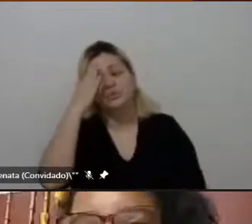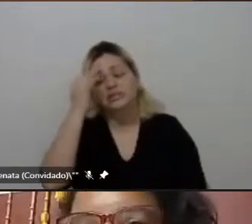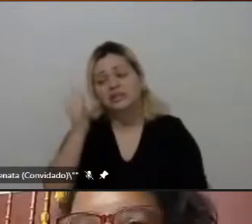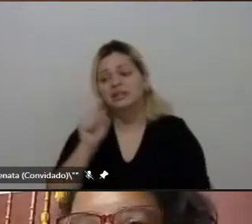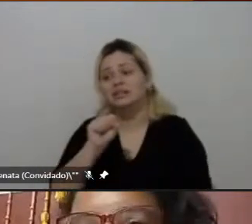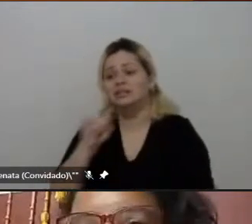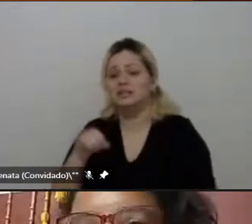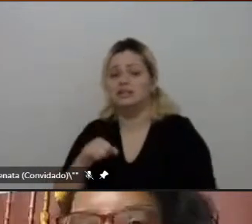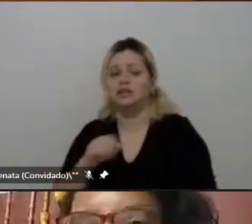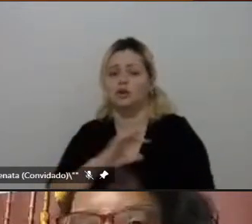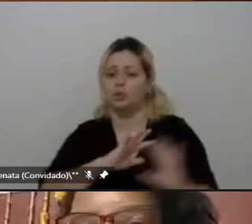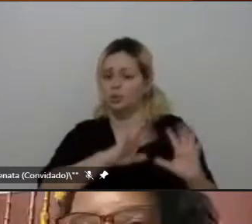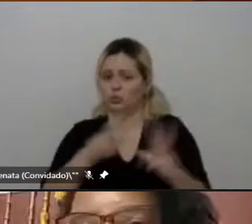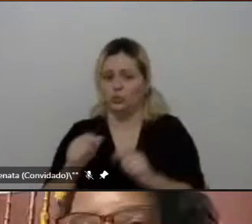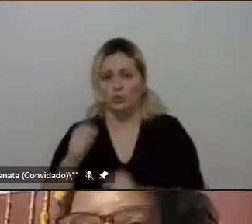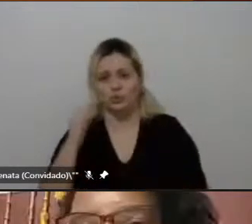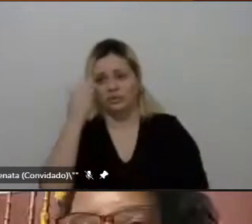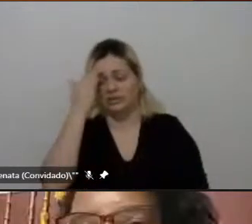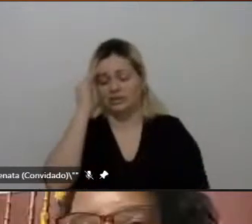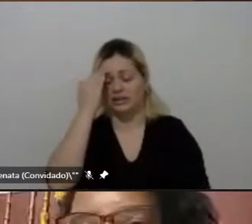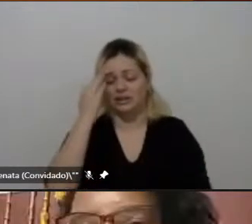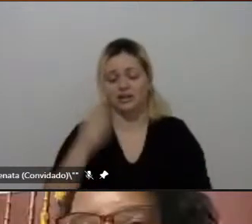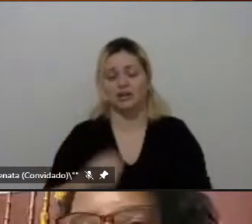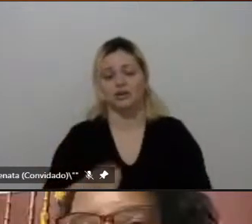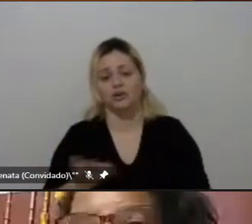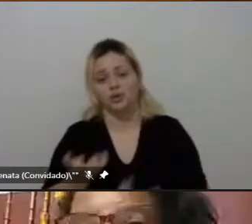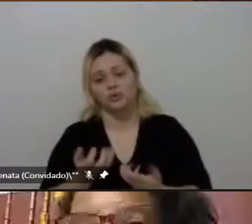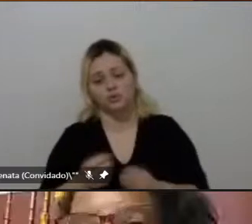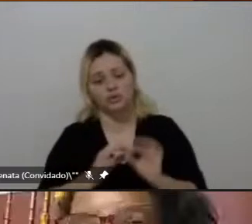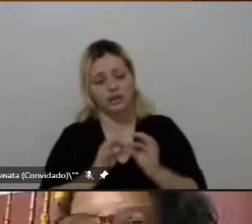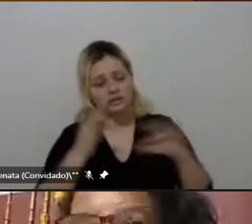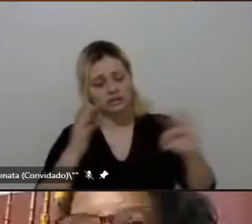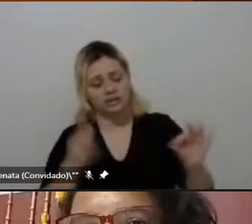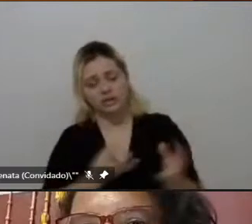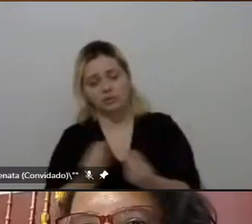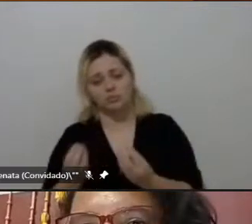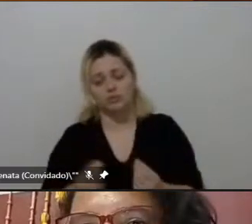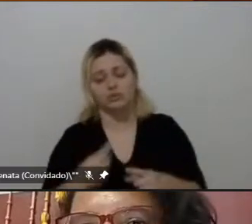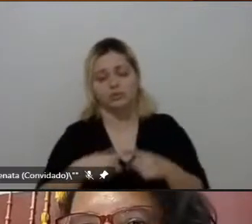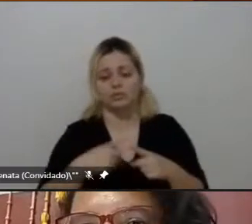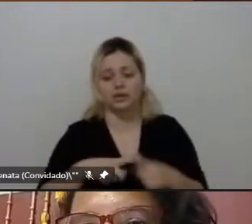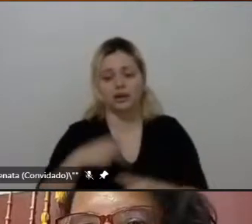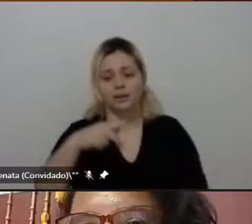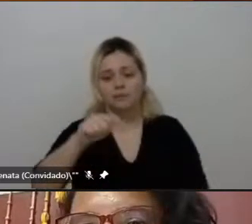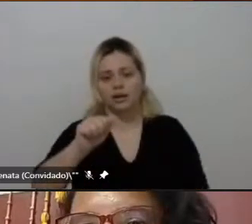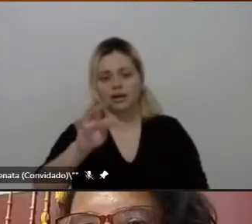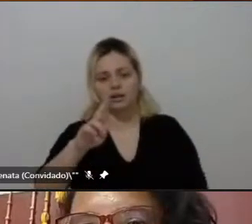nas perguntas, mas também não queria me estender muito para passar a palavra para a Patrícia. Espero ter